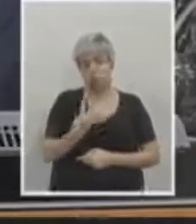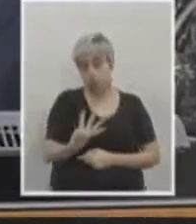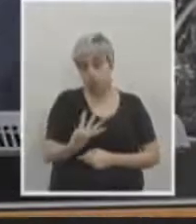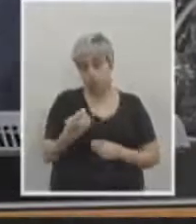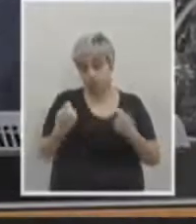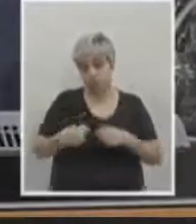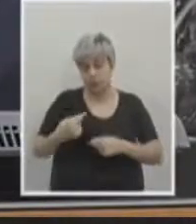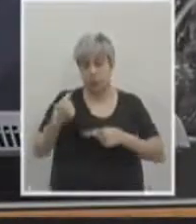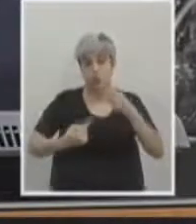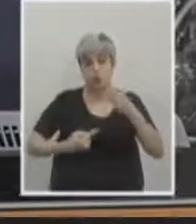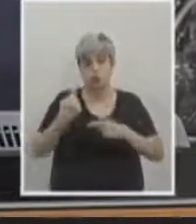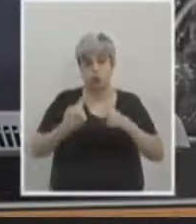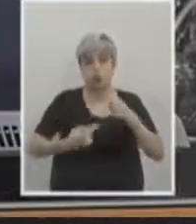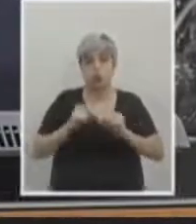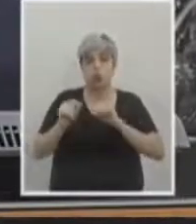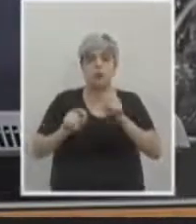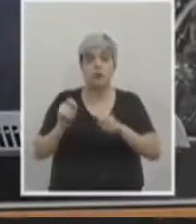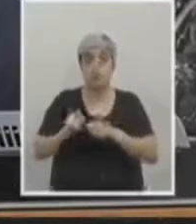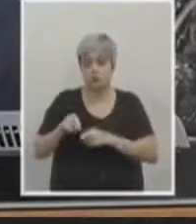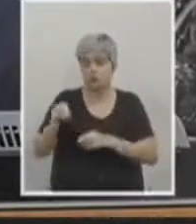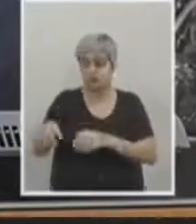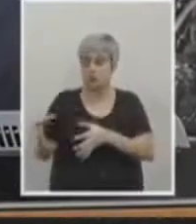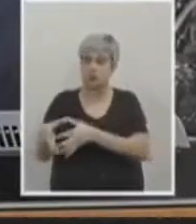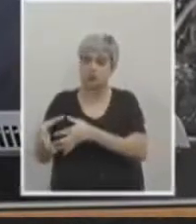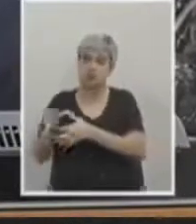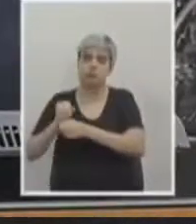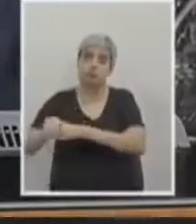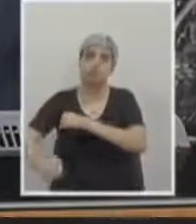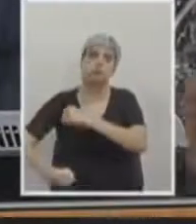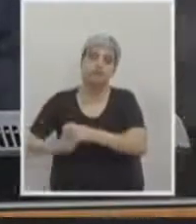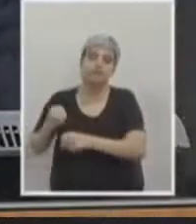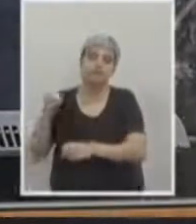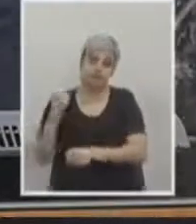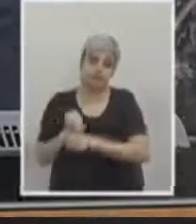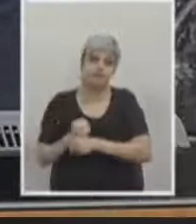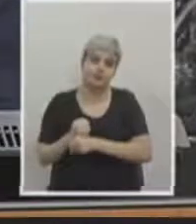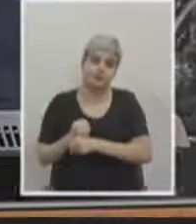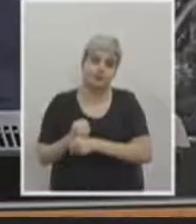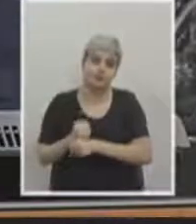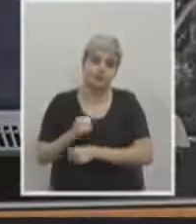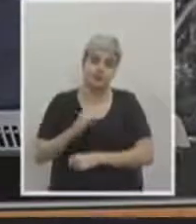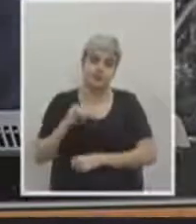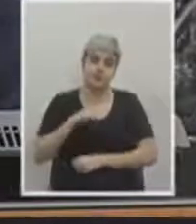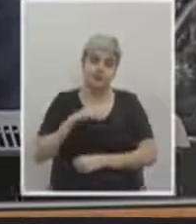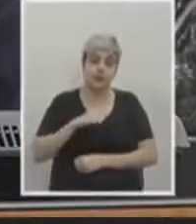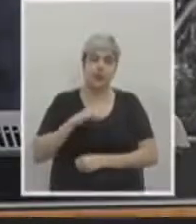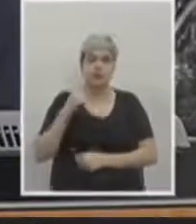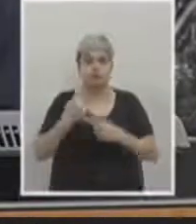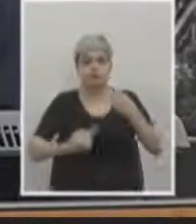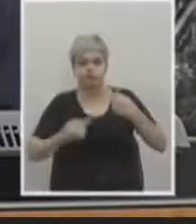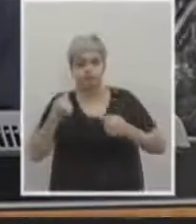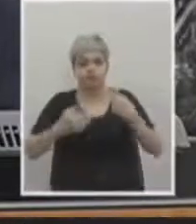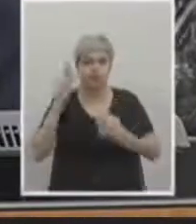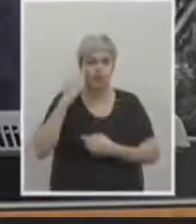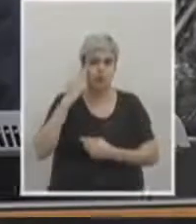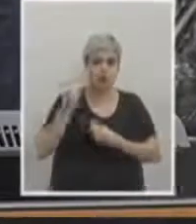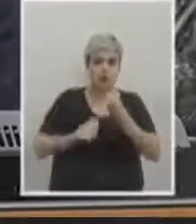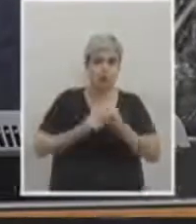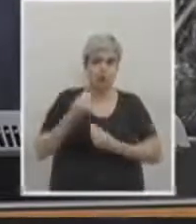que vai ser feito com os professores designados o ano que vem. Quando eu levantei essa discussão acerca da nota técnica